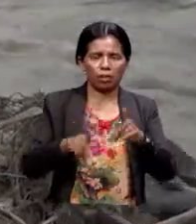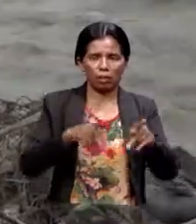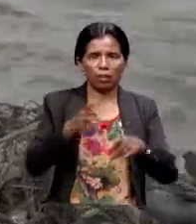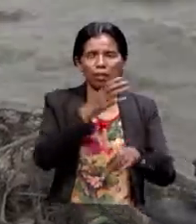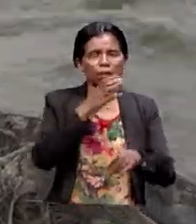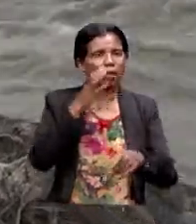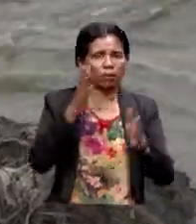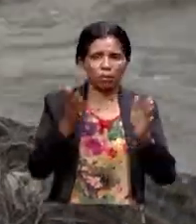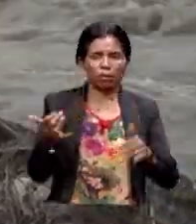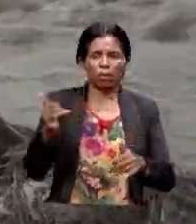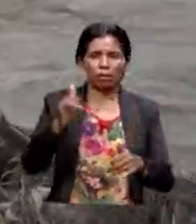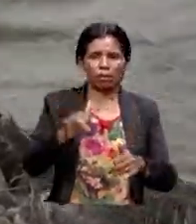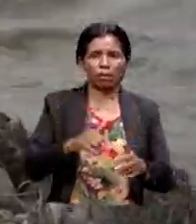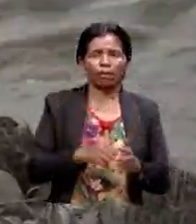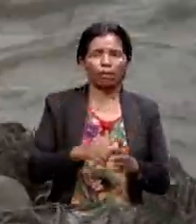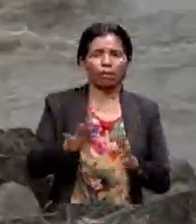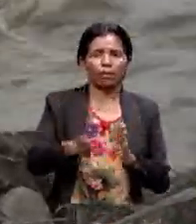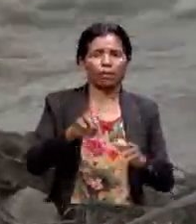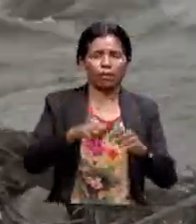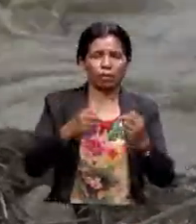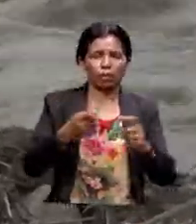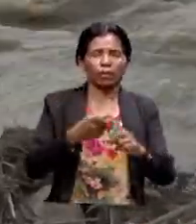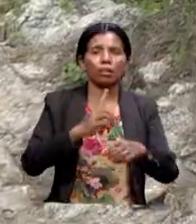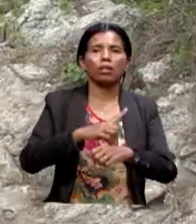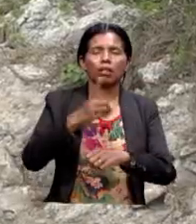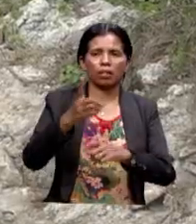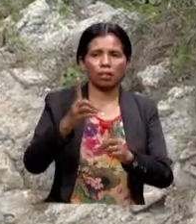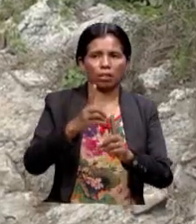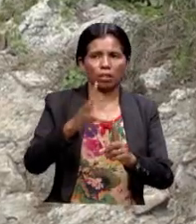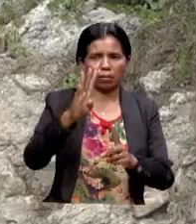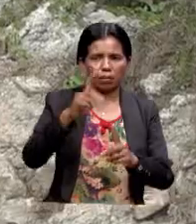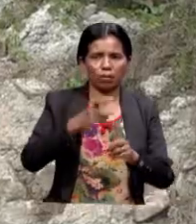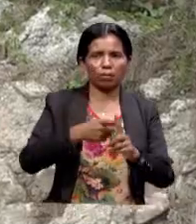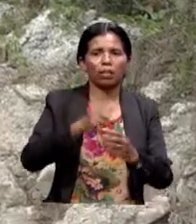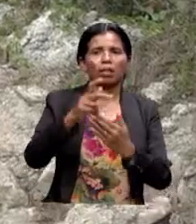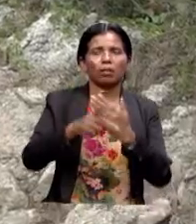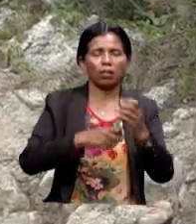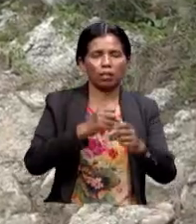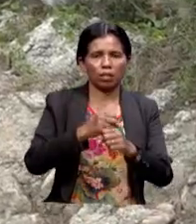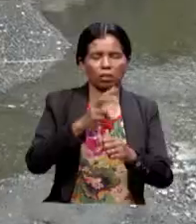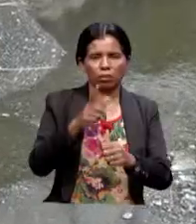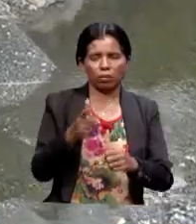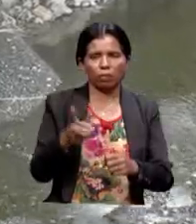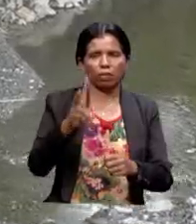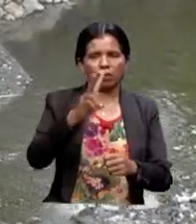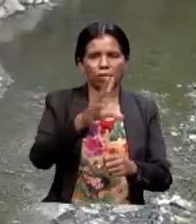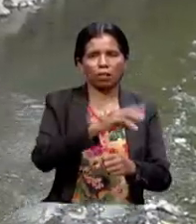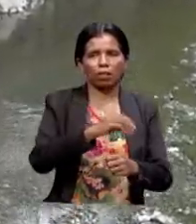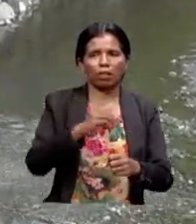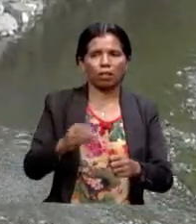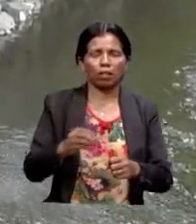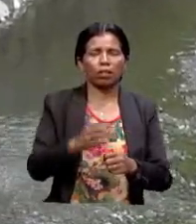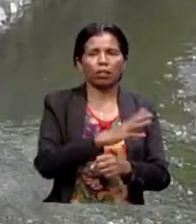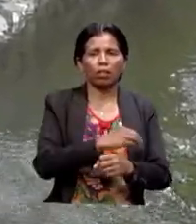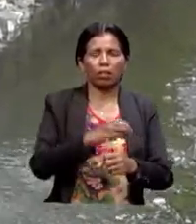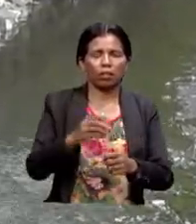sira. Irrigação na Behetan estrago, sus inundação e haloron hat fulan abril tinan rihun rua ronolo resingida, maka